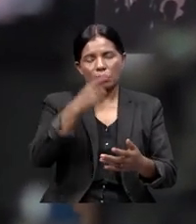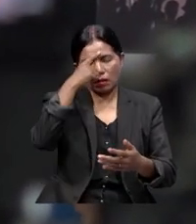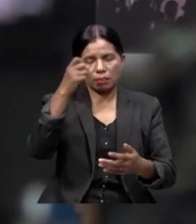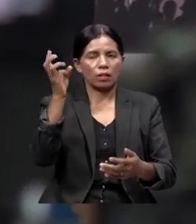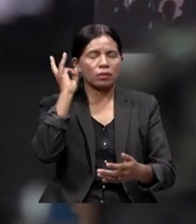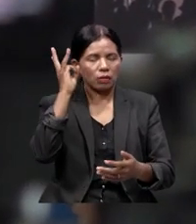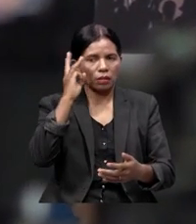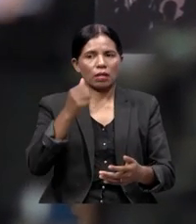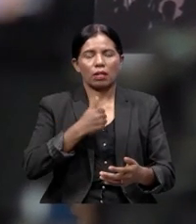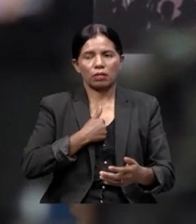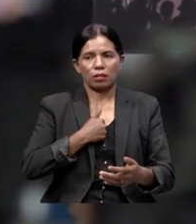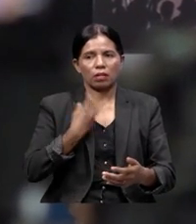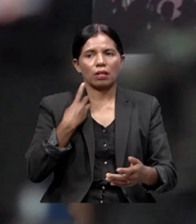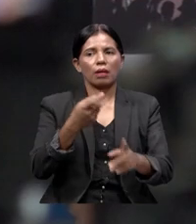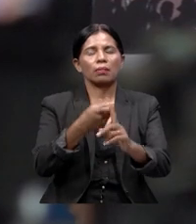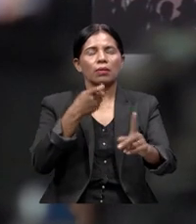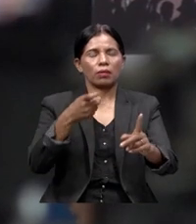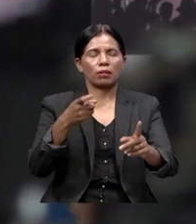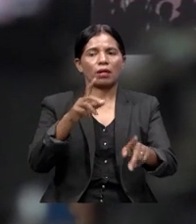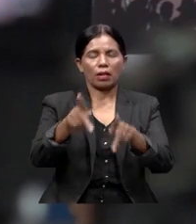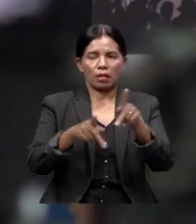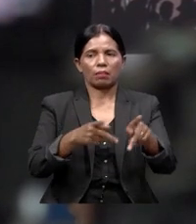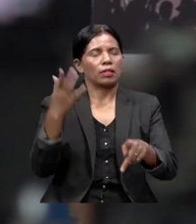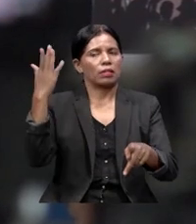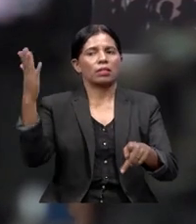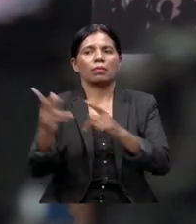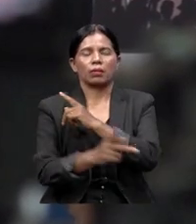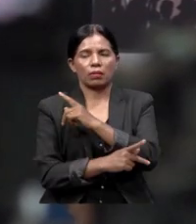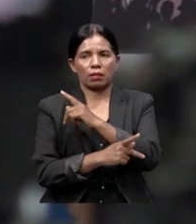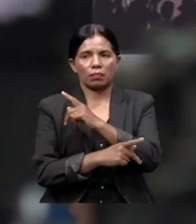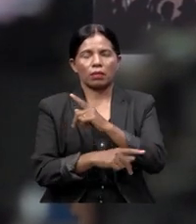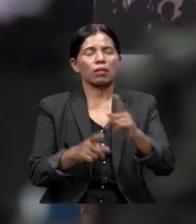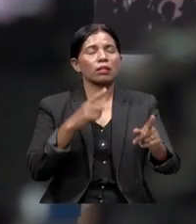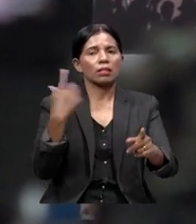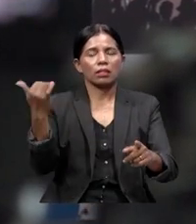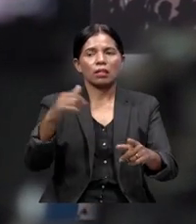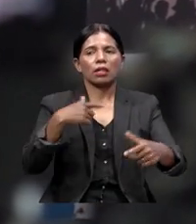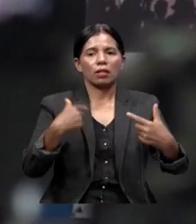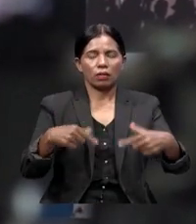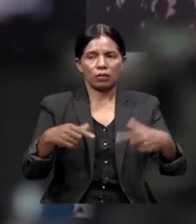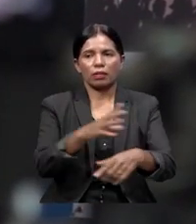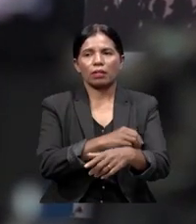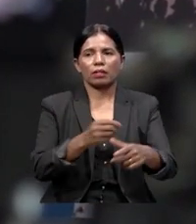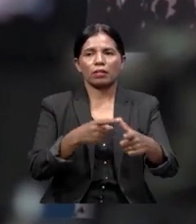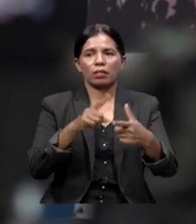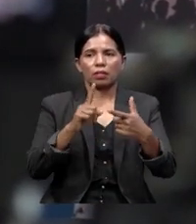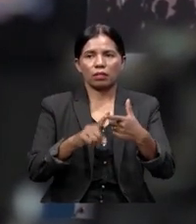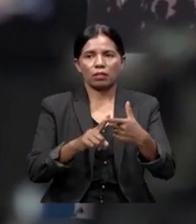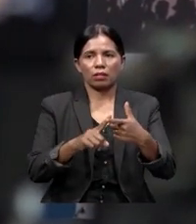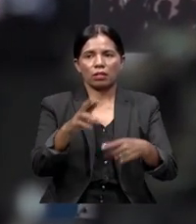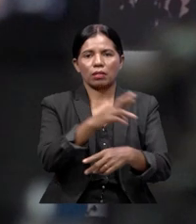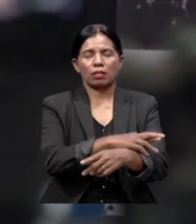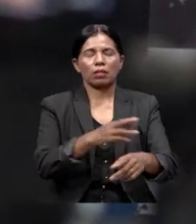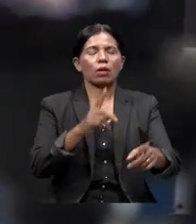Né? A minha rana russa, CDPM, mãe. Tira, não vai para o malo. Horta sai a mesa, aquilo que eu